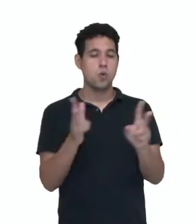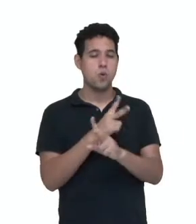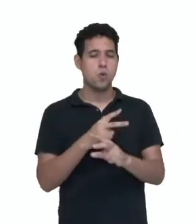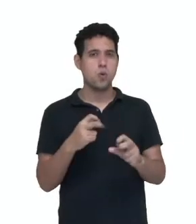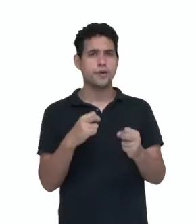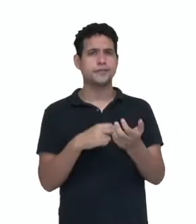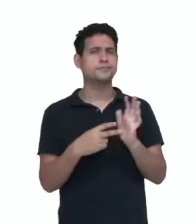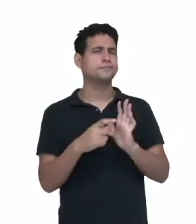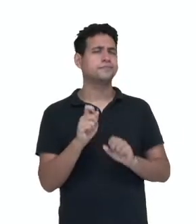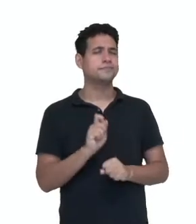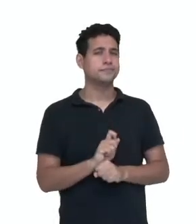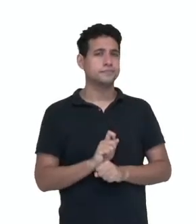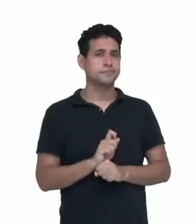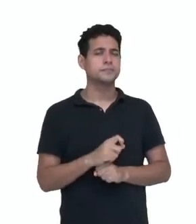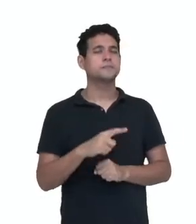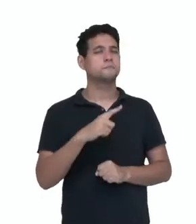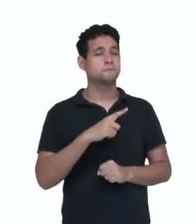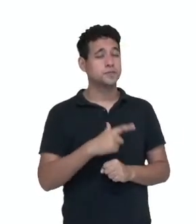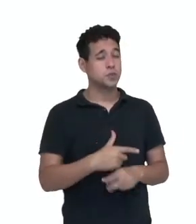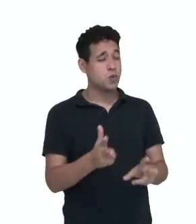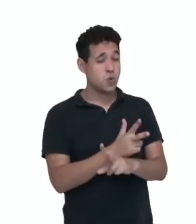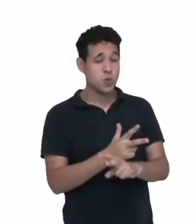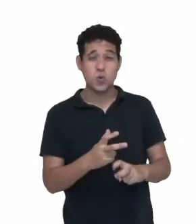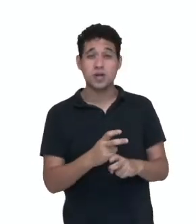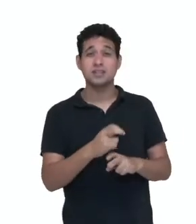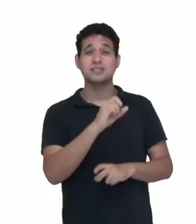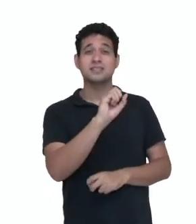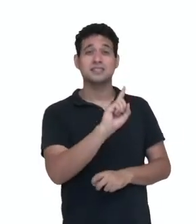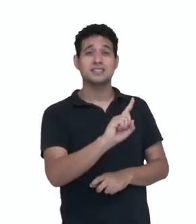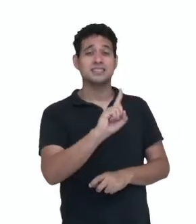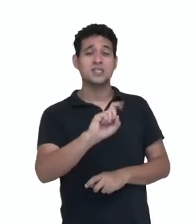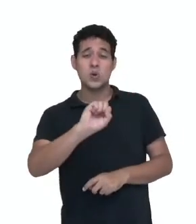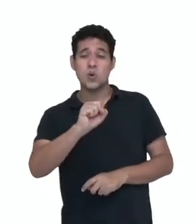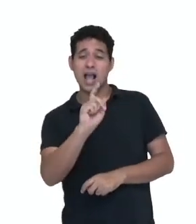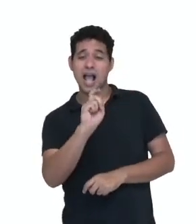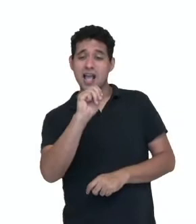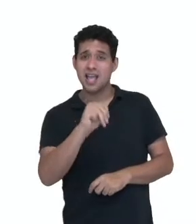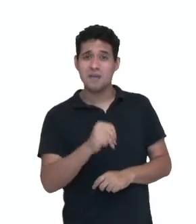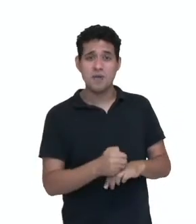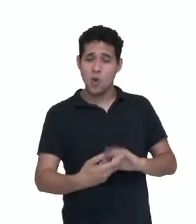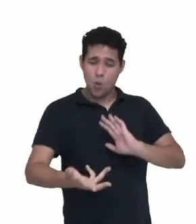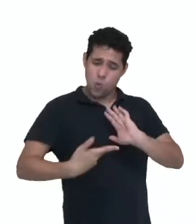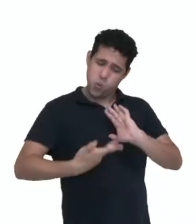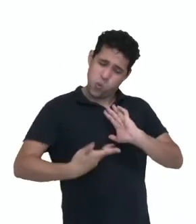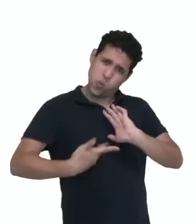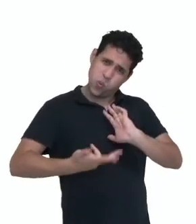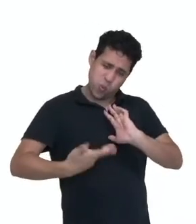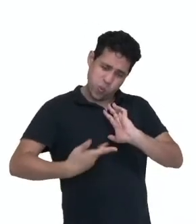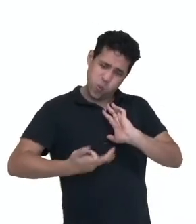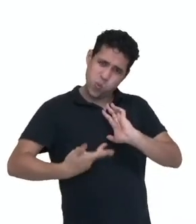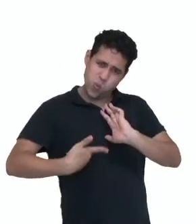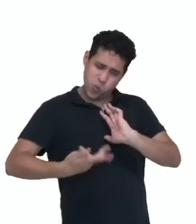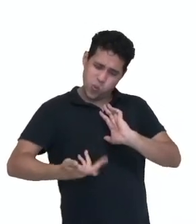con vientos continuos de 118 kilómetros por hora o más que